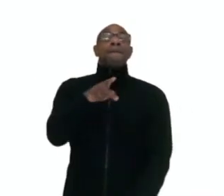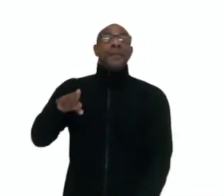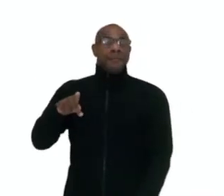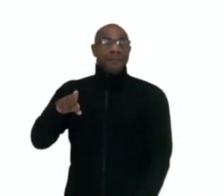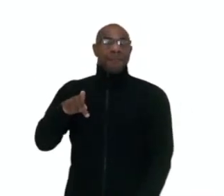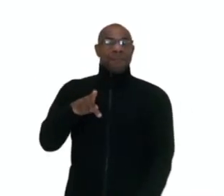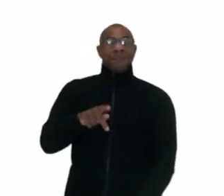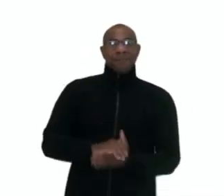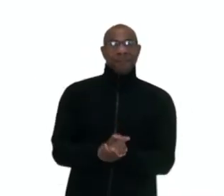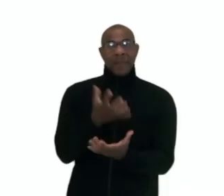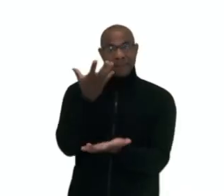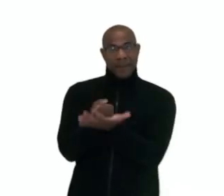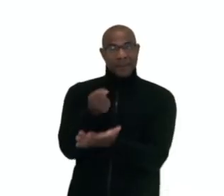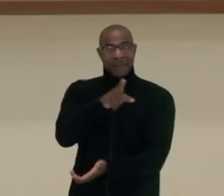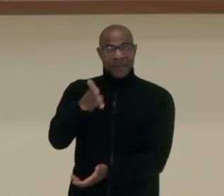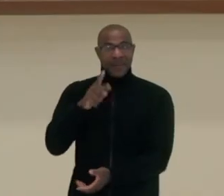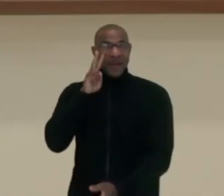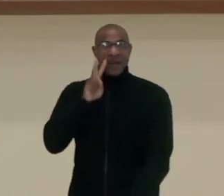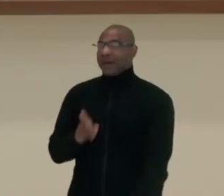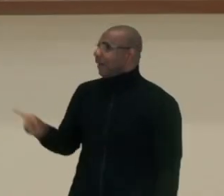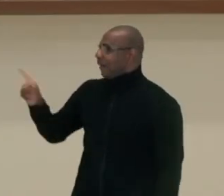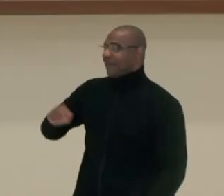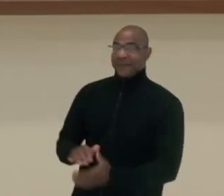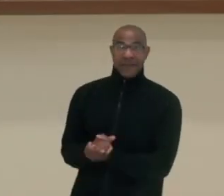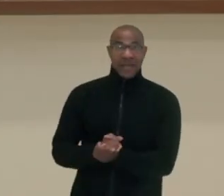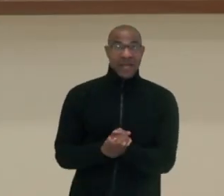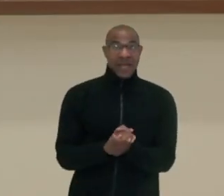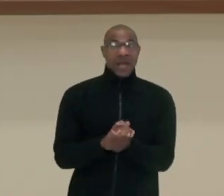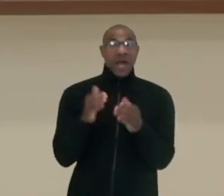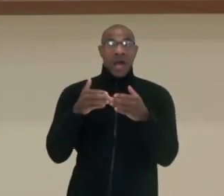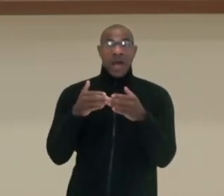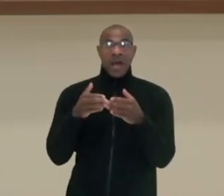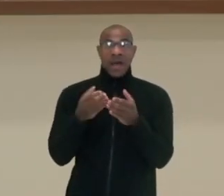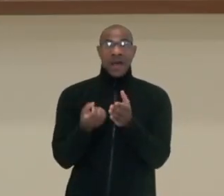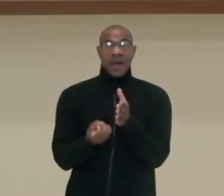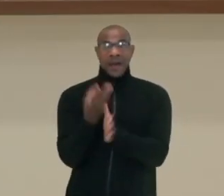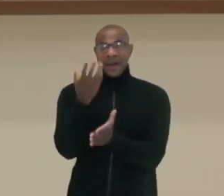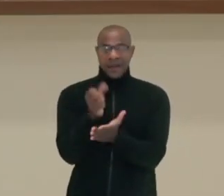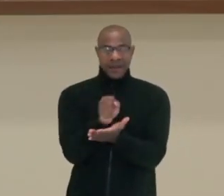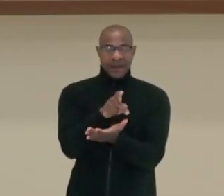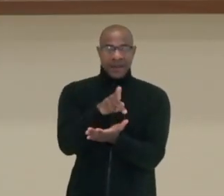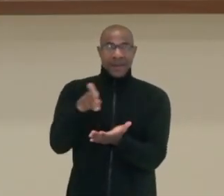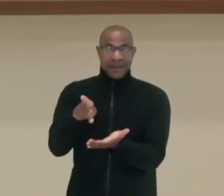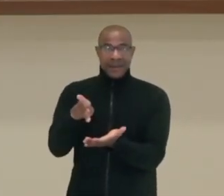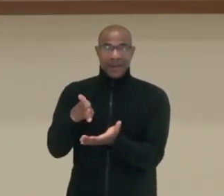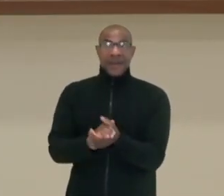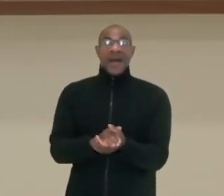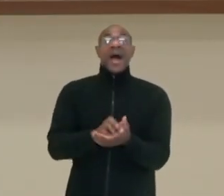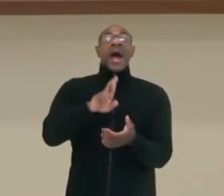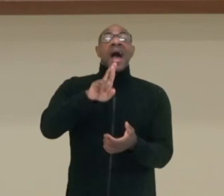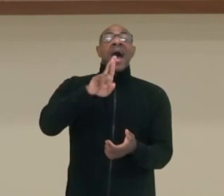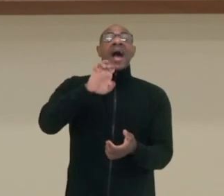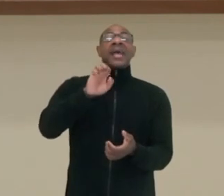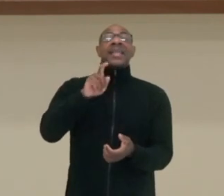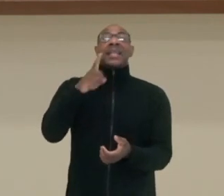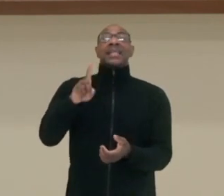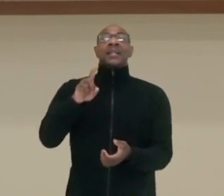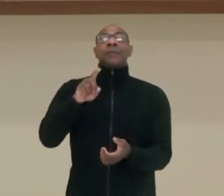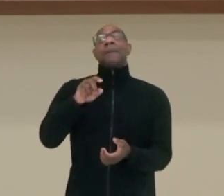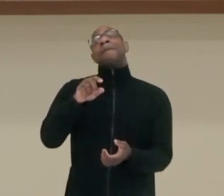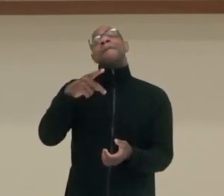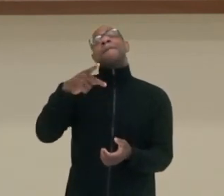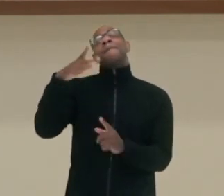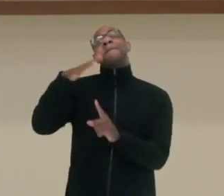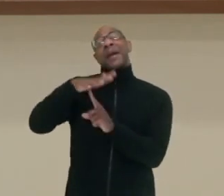comigo no passo a passo. Abre o aplicativo. Qual aplicativo? Redação Paraná. E qual o